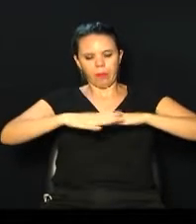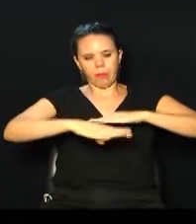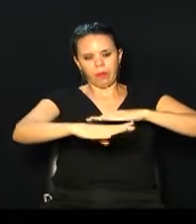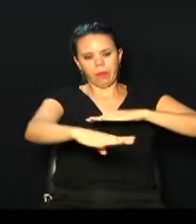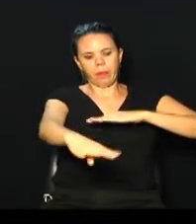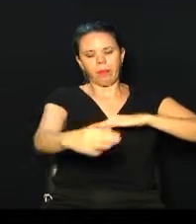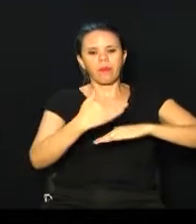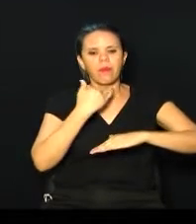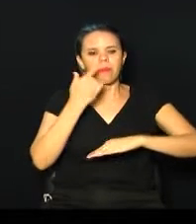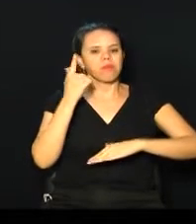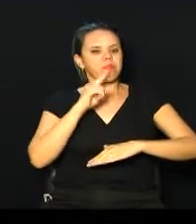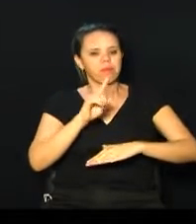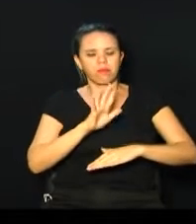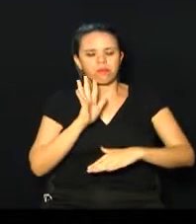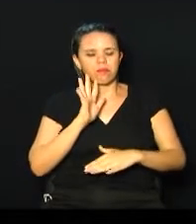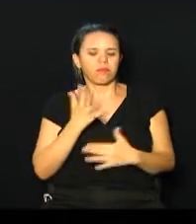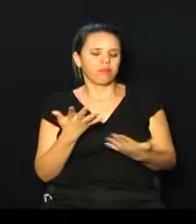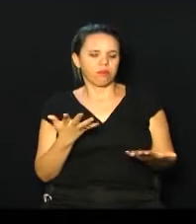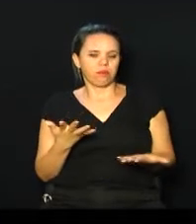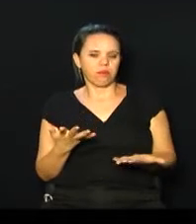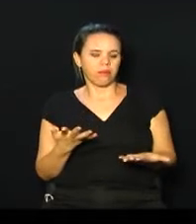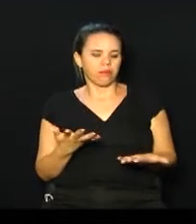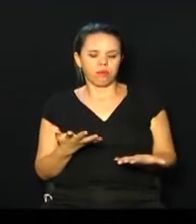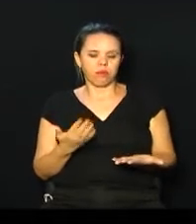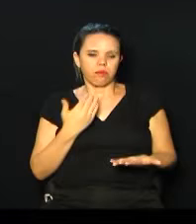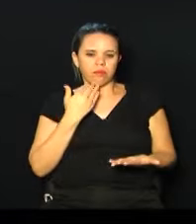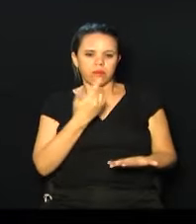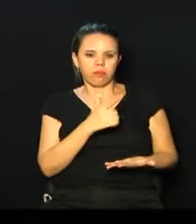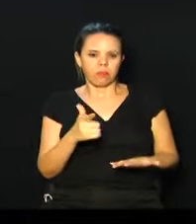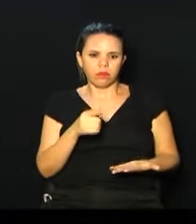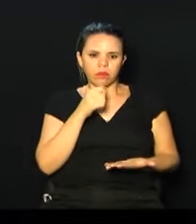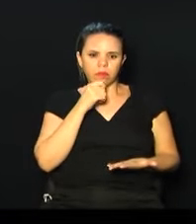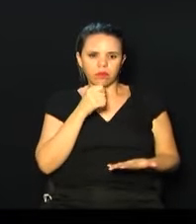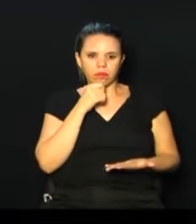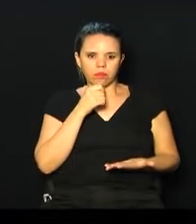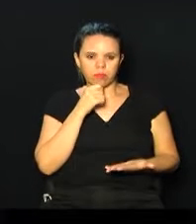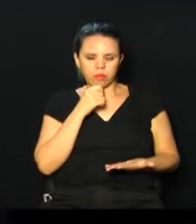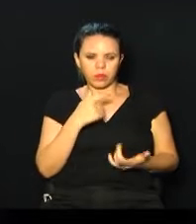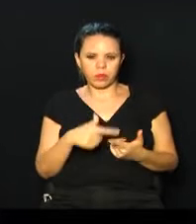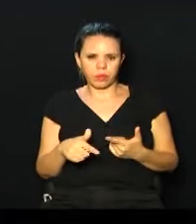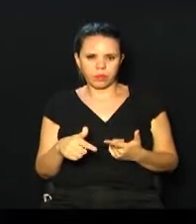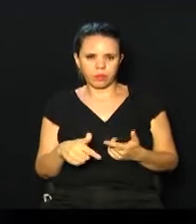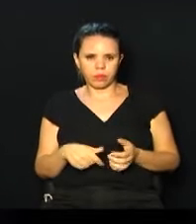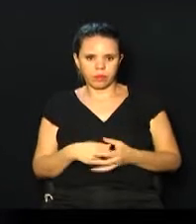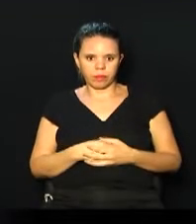resolveria. Se as ruas ainda tivessem paralelepípedo, elas estariam aquela